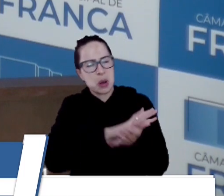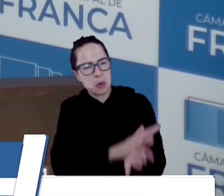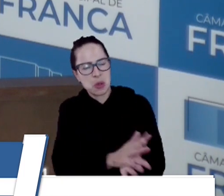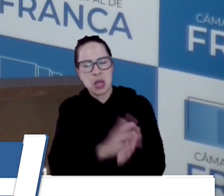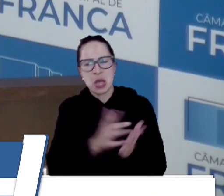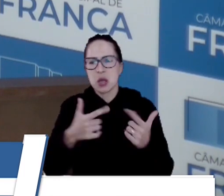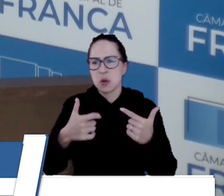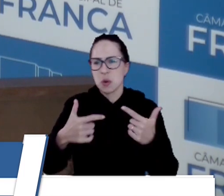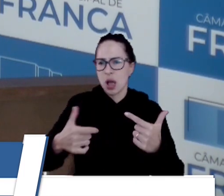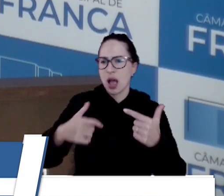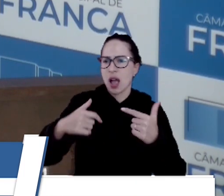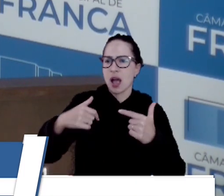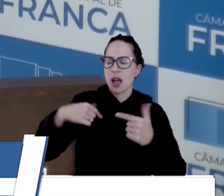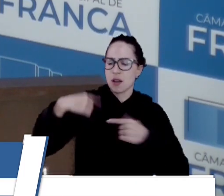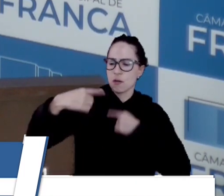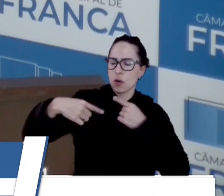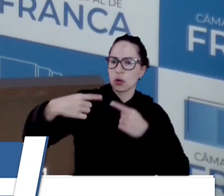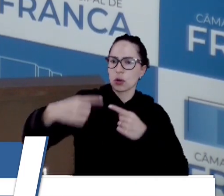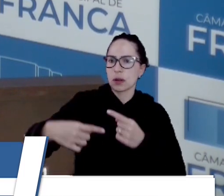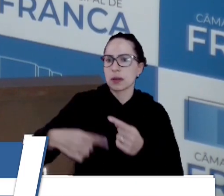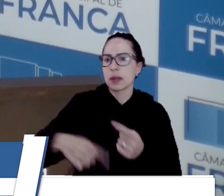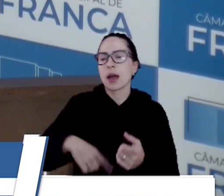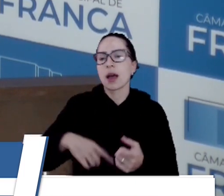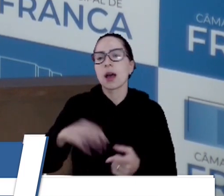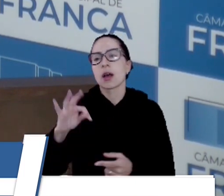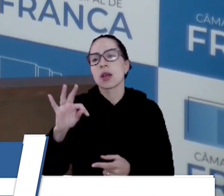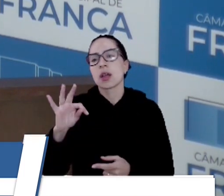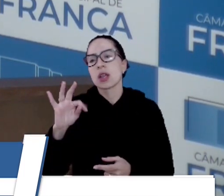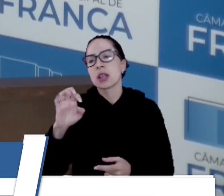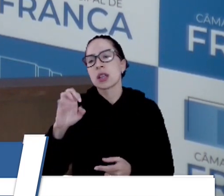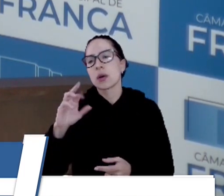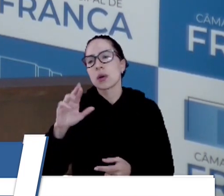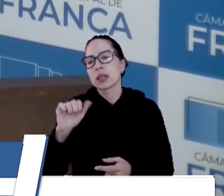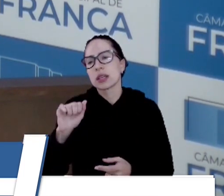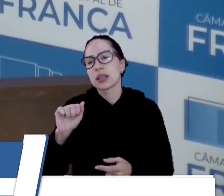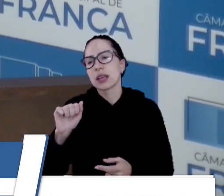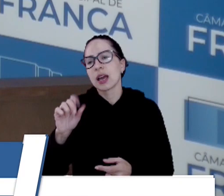evolução, antecede as teorias de Wallace e Darwin, encontramos